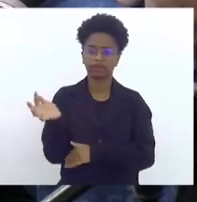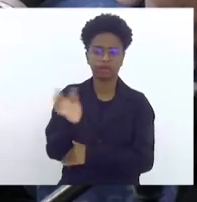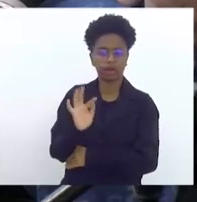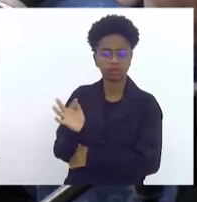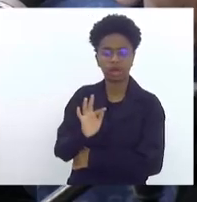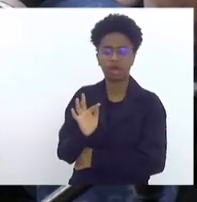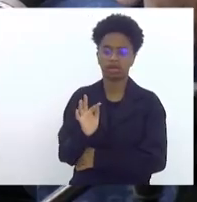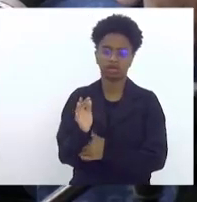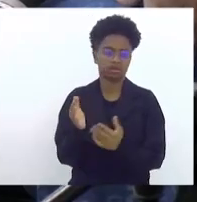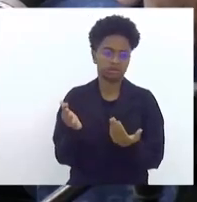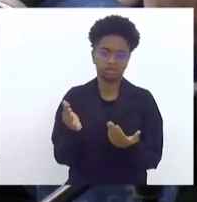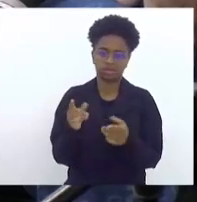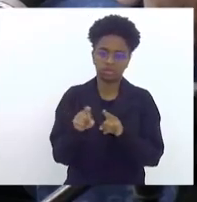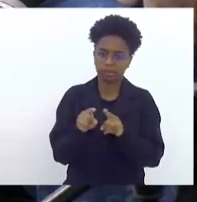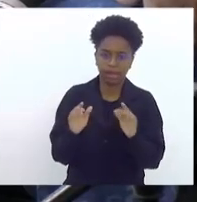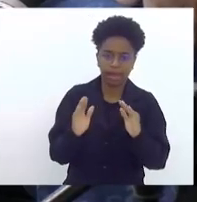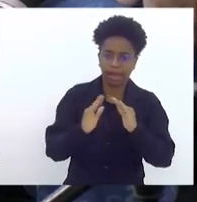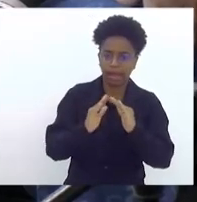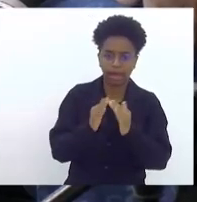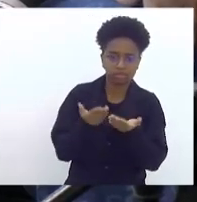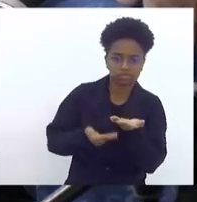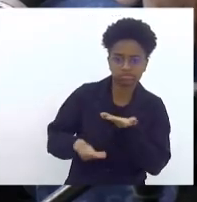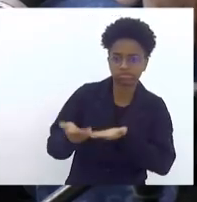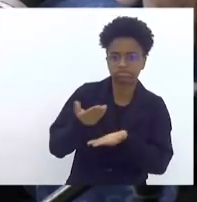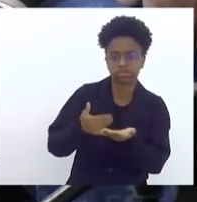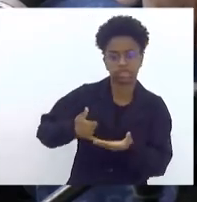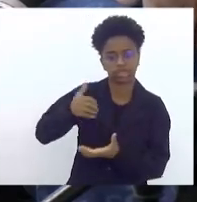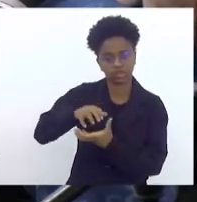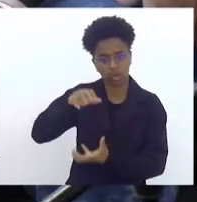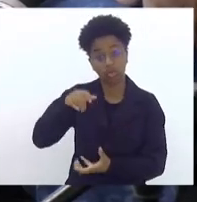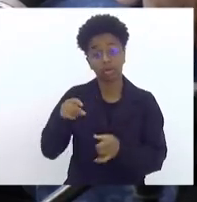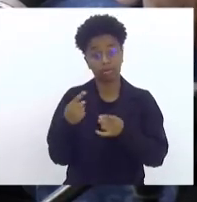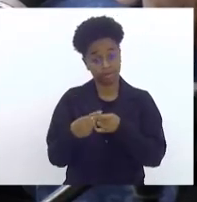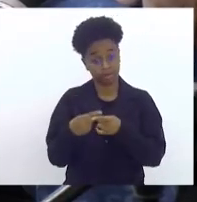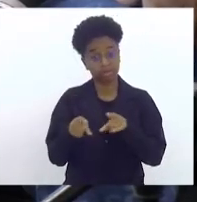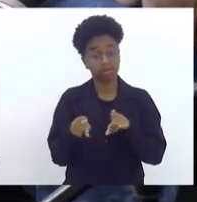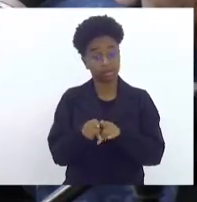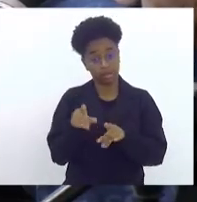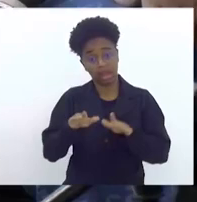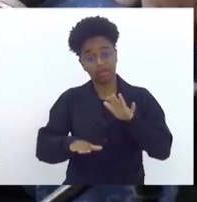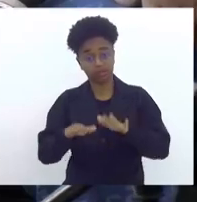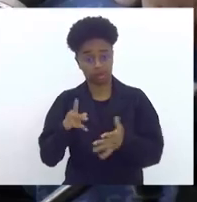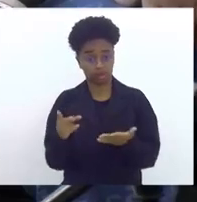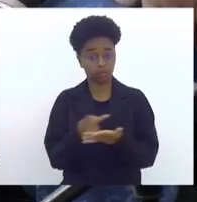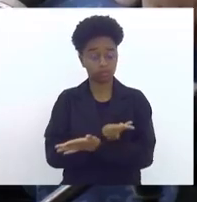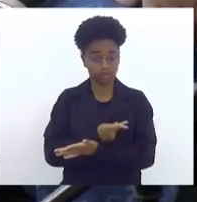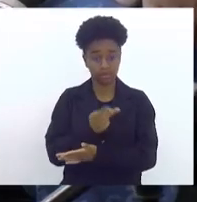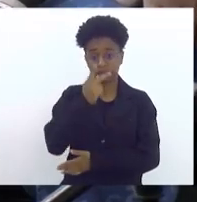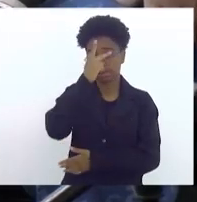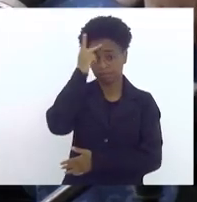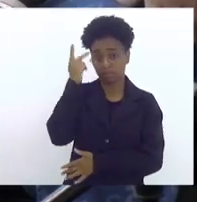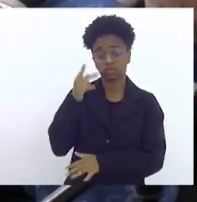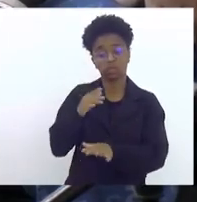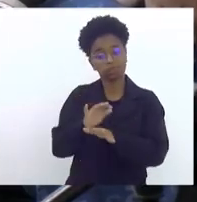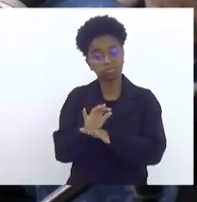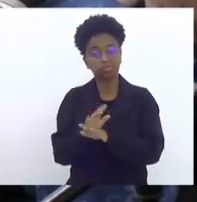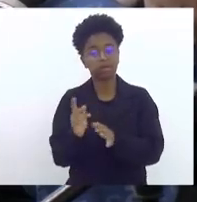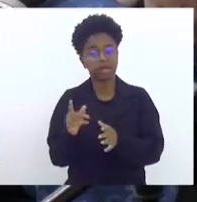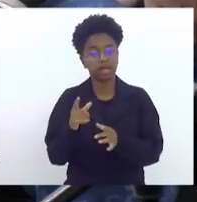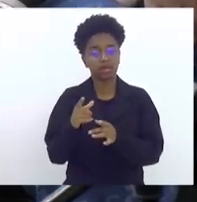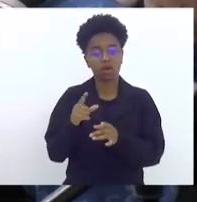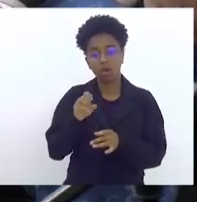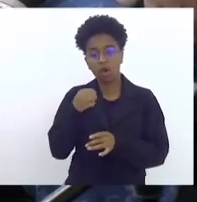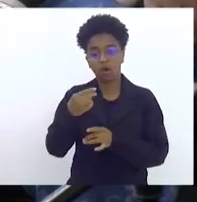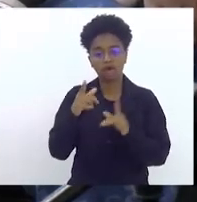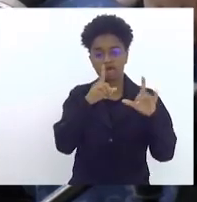Vamos nas casas de convivência dos idosos porque ali Às vezes tem alguma uma pessoa que vá praticar algum tipo de violência